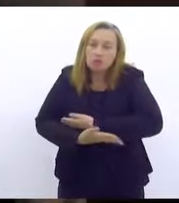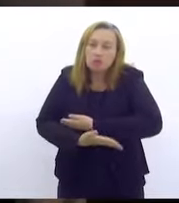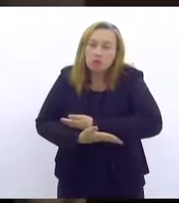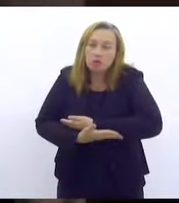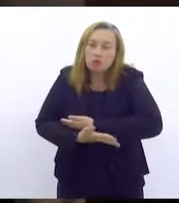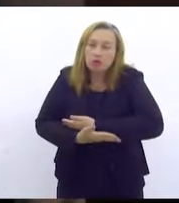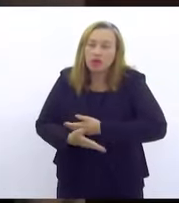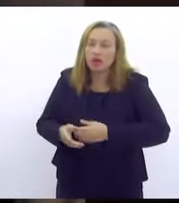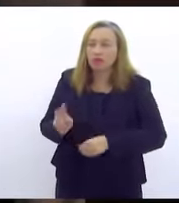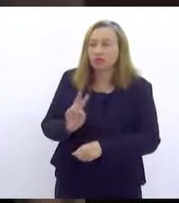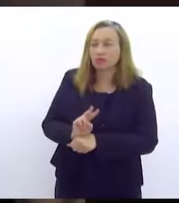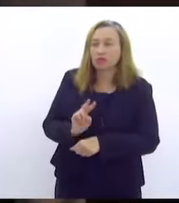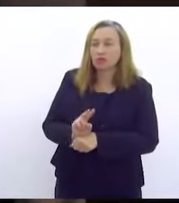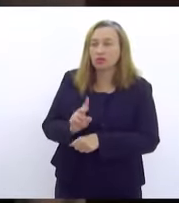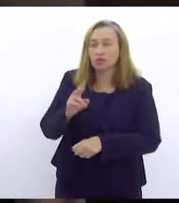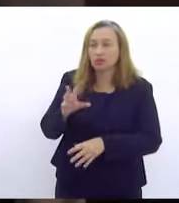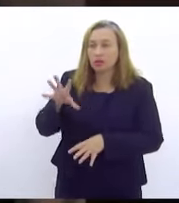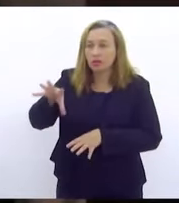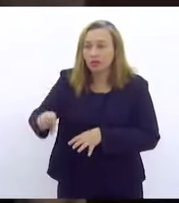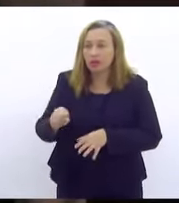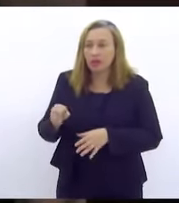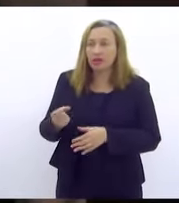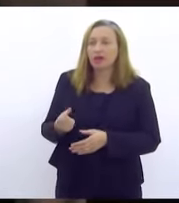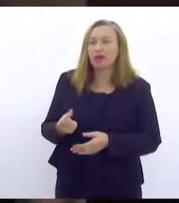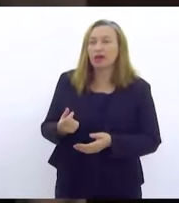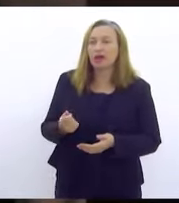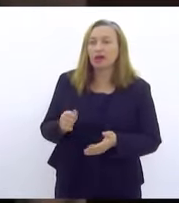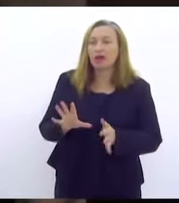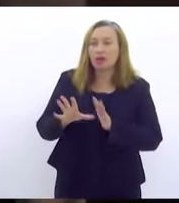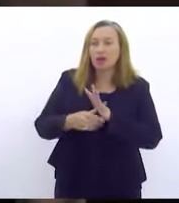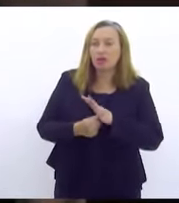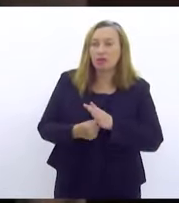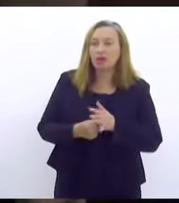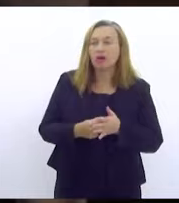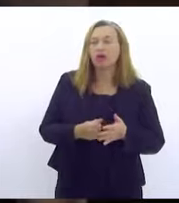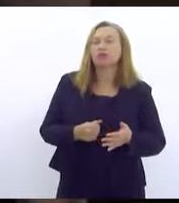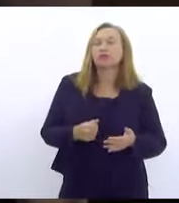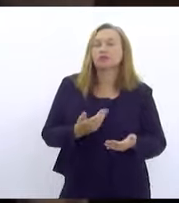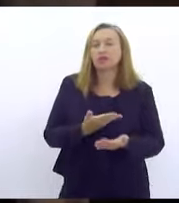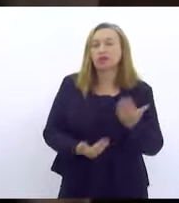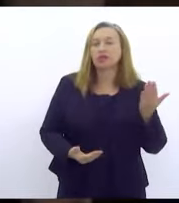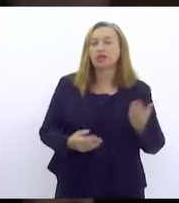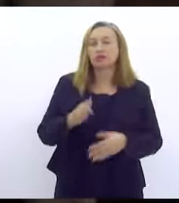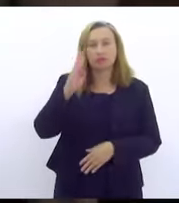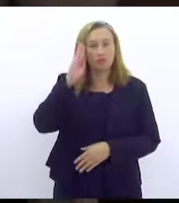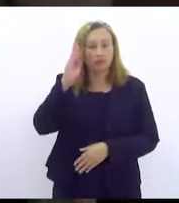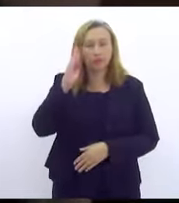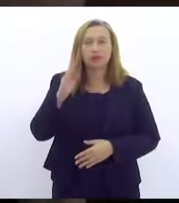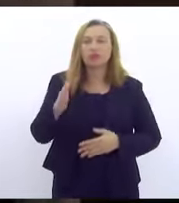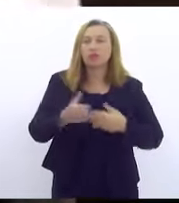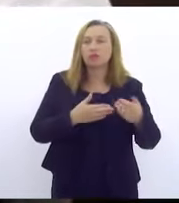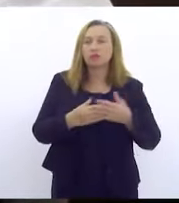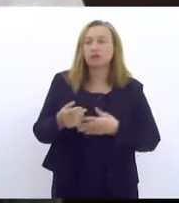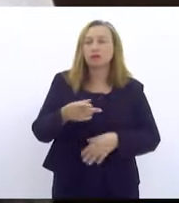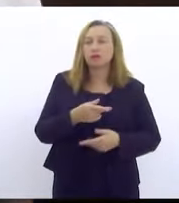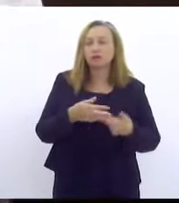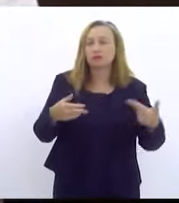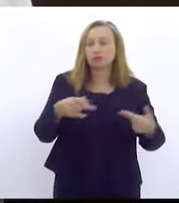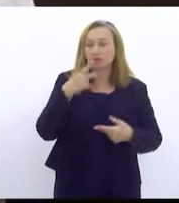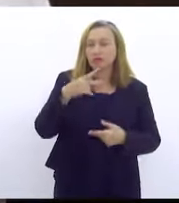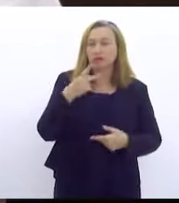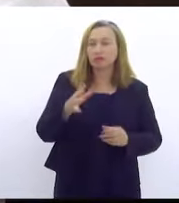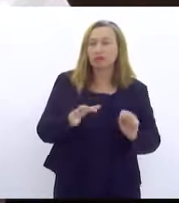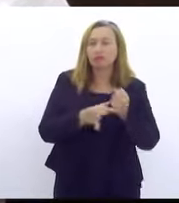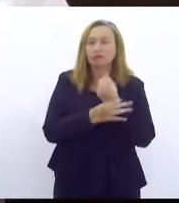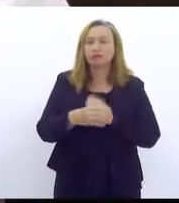as armas que a Força Nacional havia perdido. Então, qualquer coisa que se fale de segurança pública no Estado do